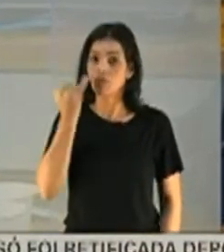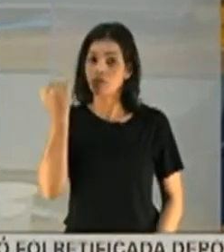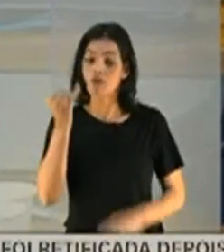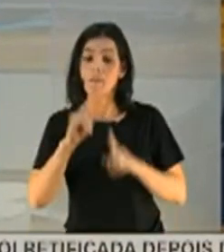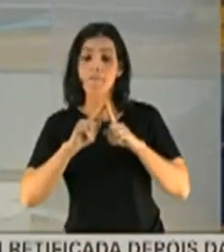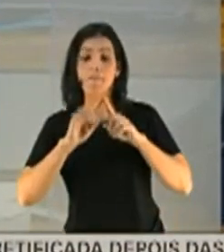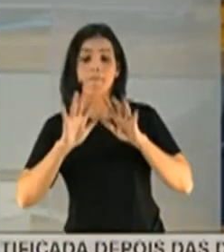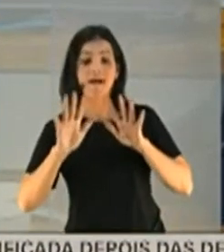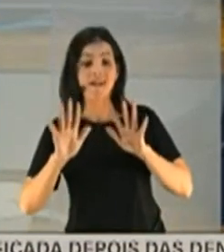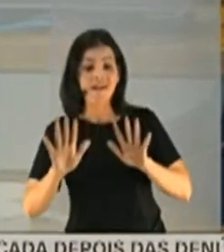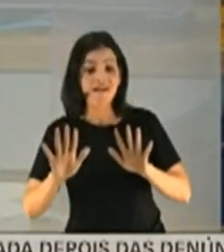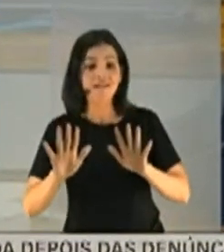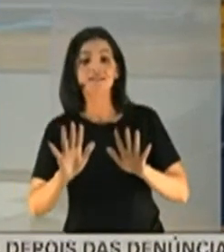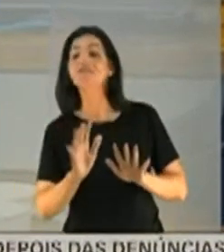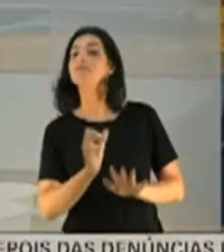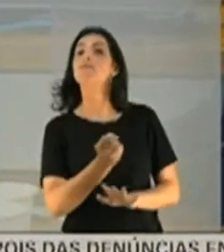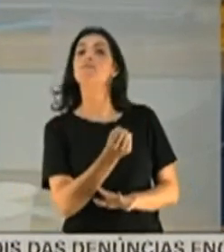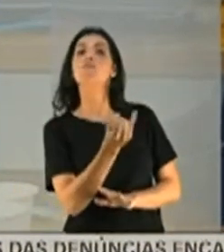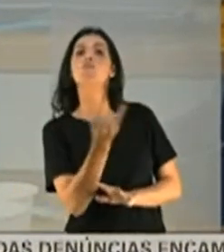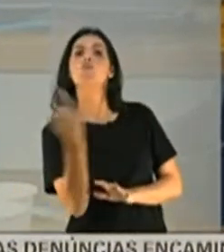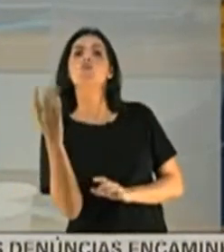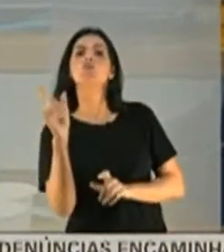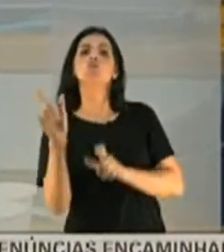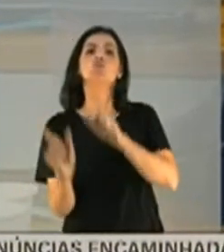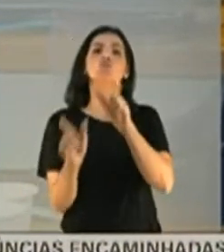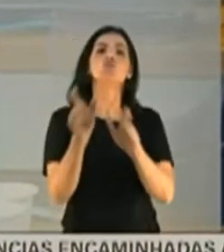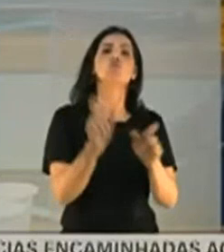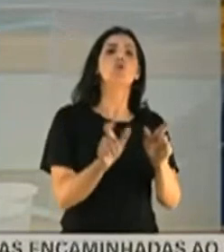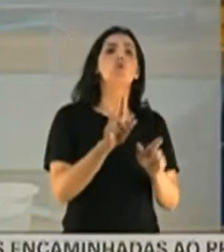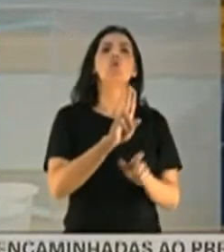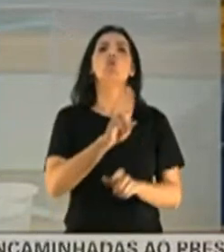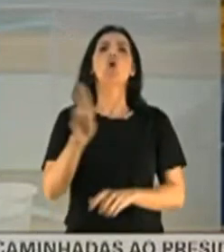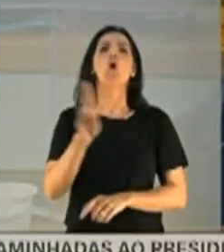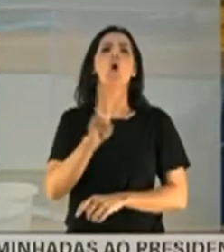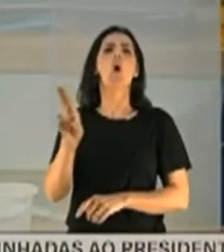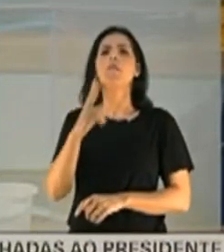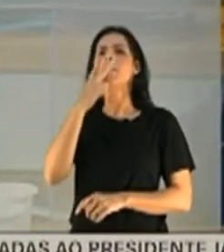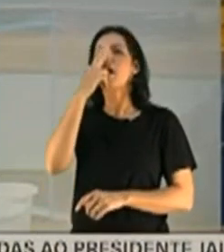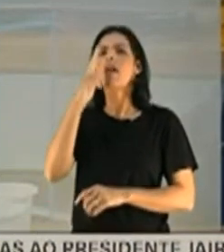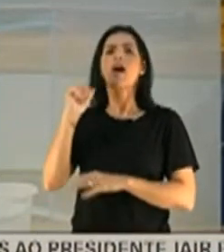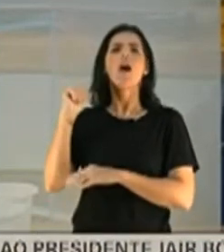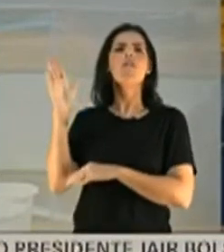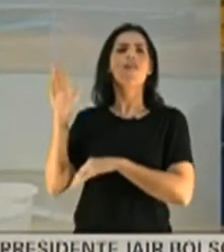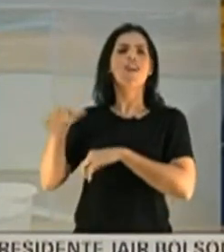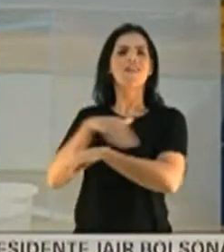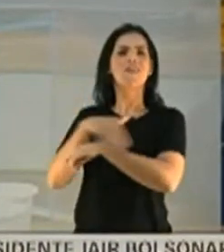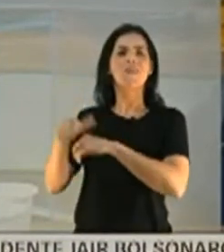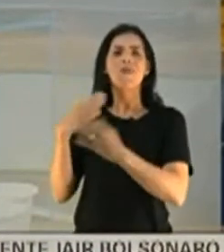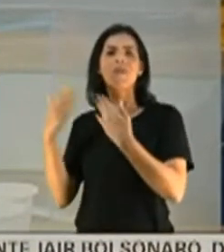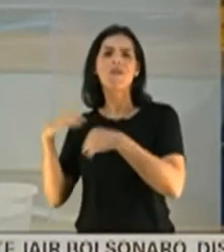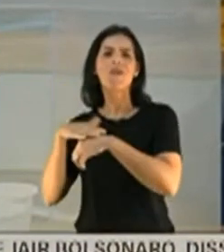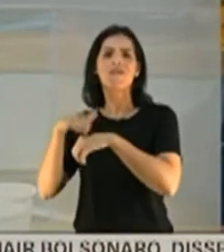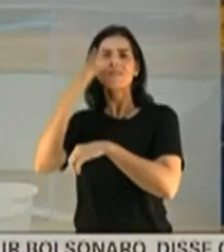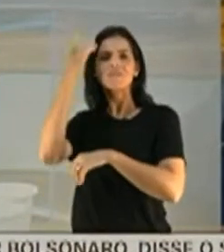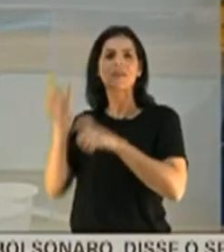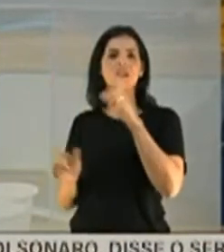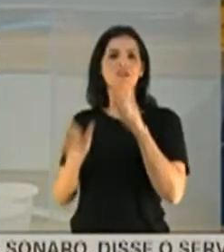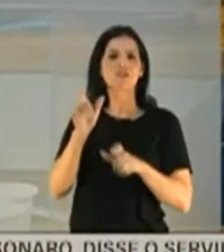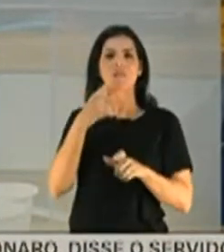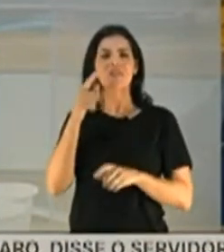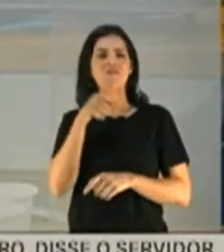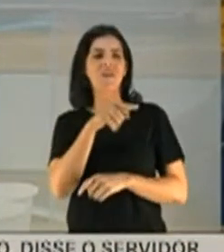muitos nomes, né, assim, títulos que são dados assim na rua, quando a gente conversa com as pessoas para